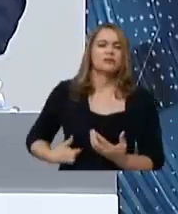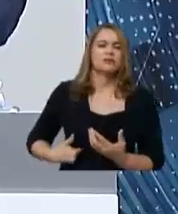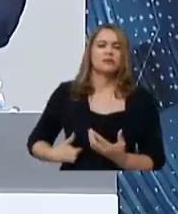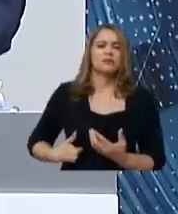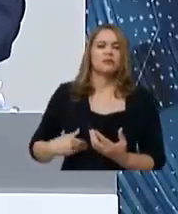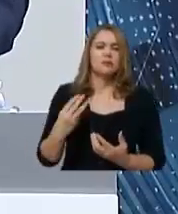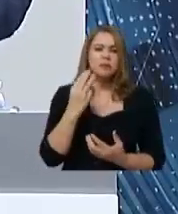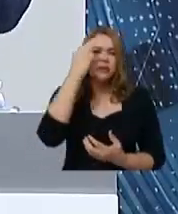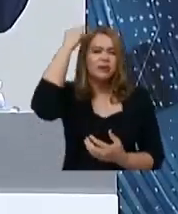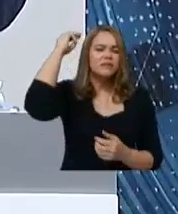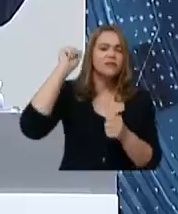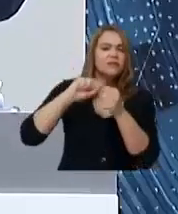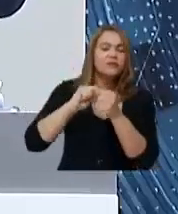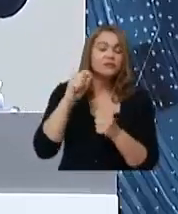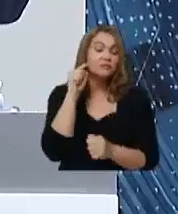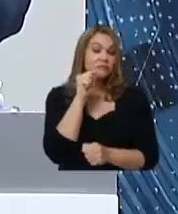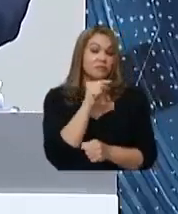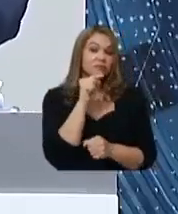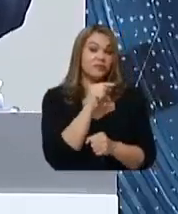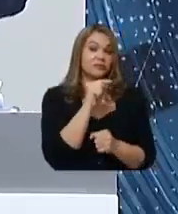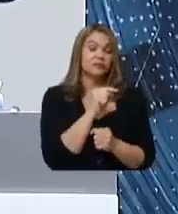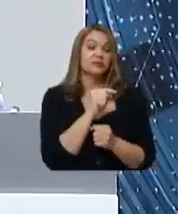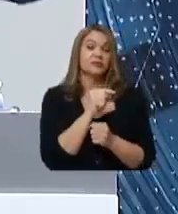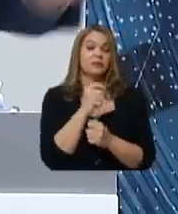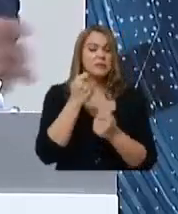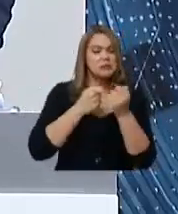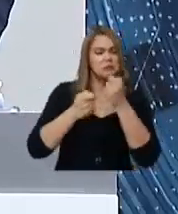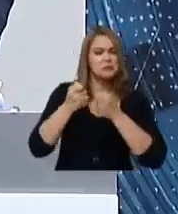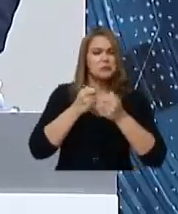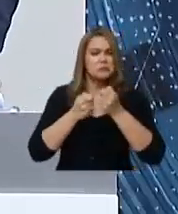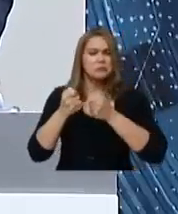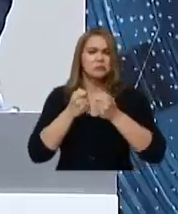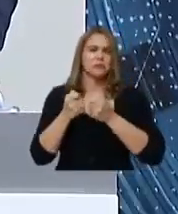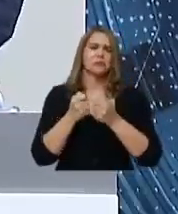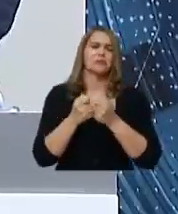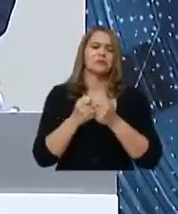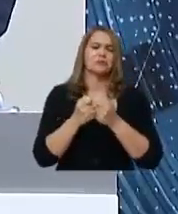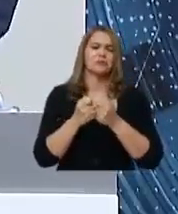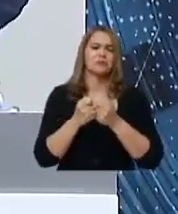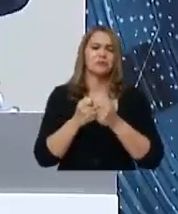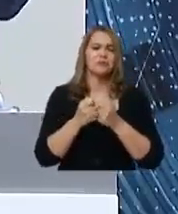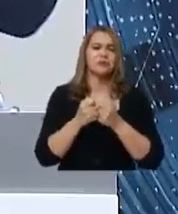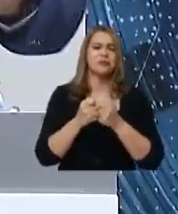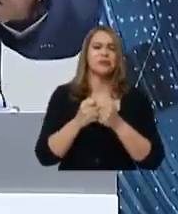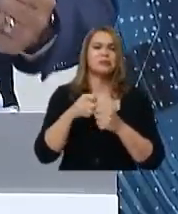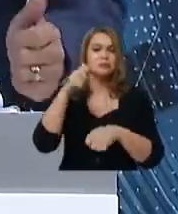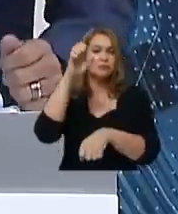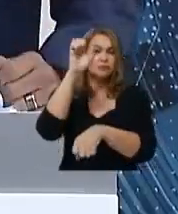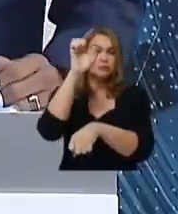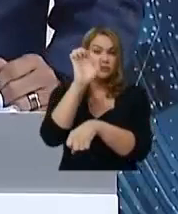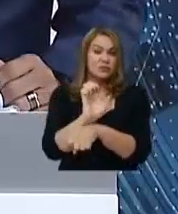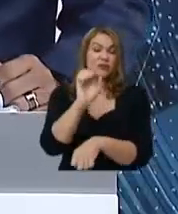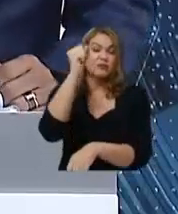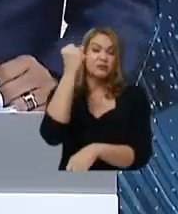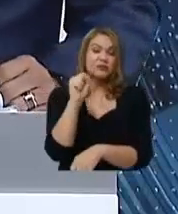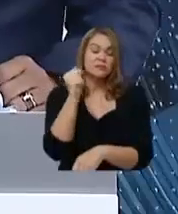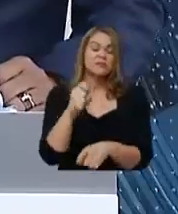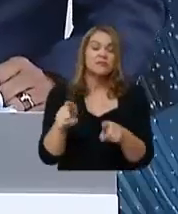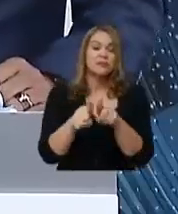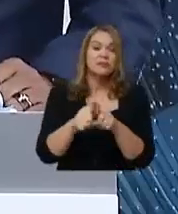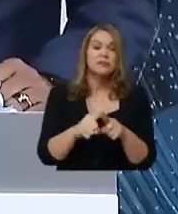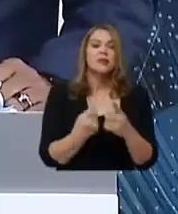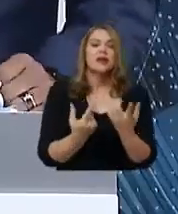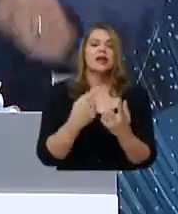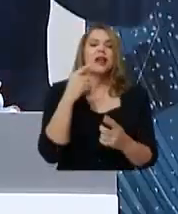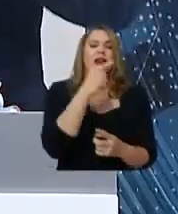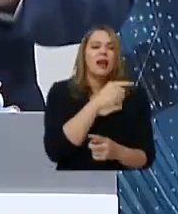excelência para manter o controle de parte da máquina do Estado Inclusive a indicação dele para o